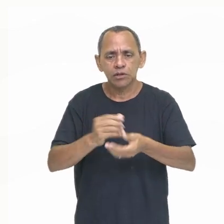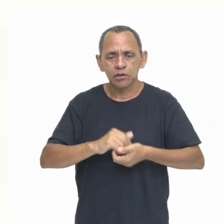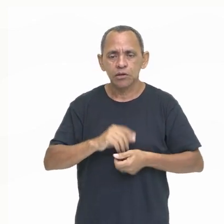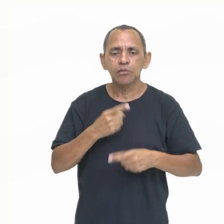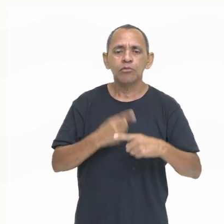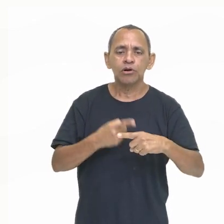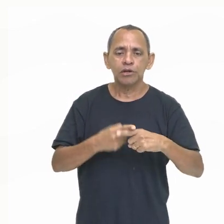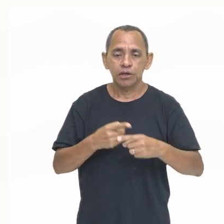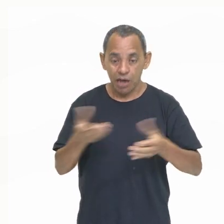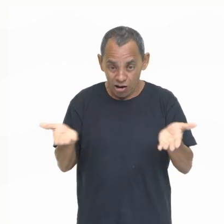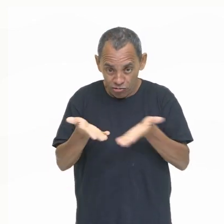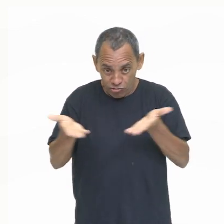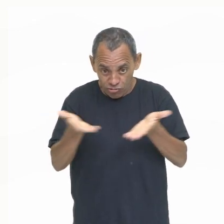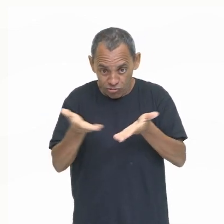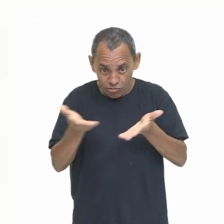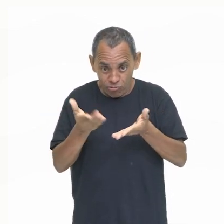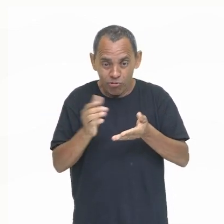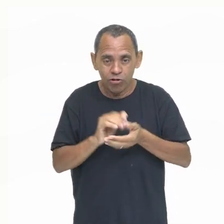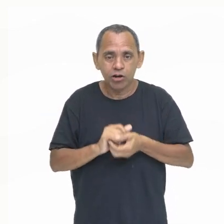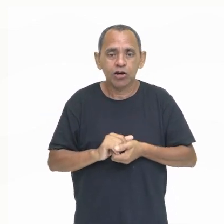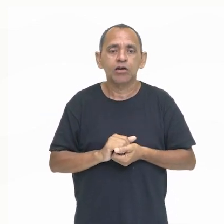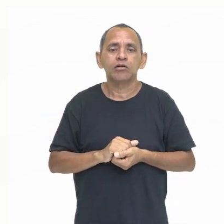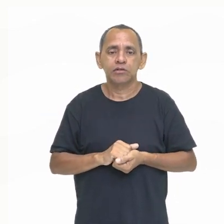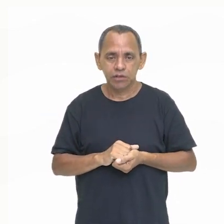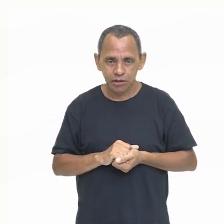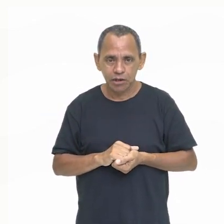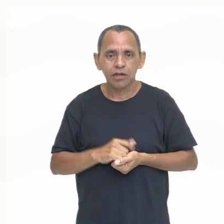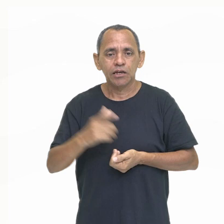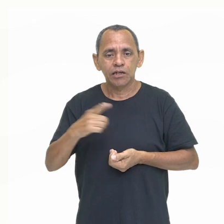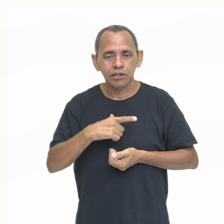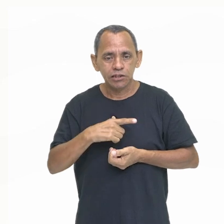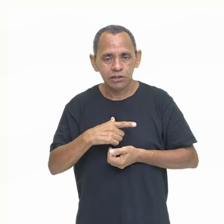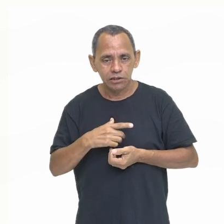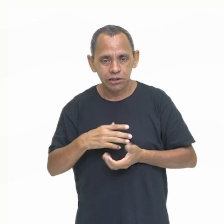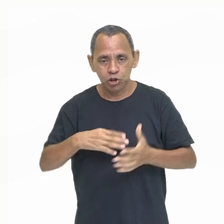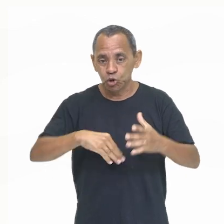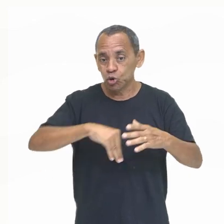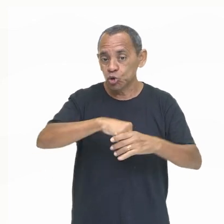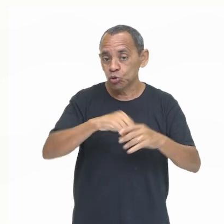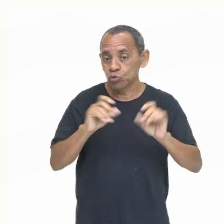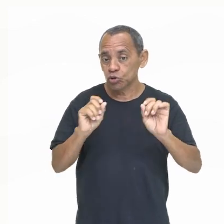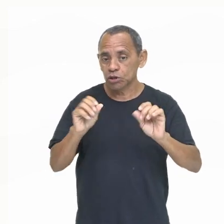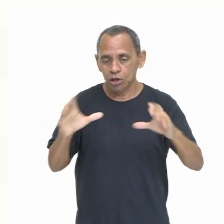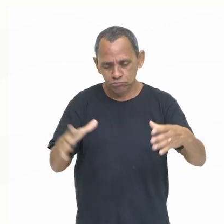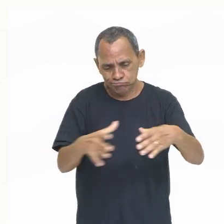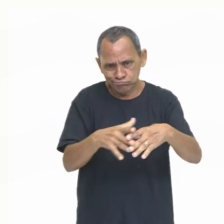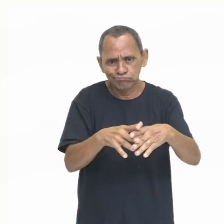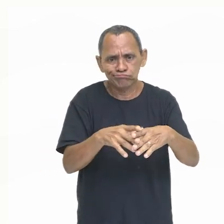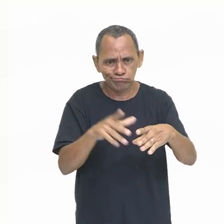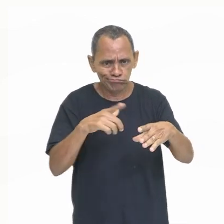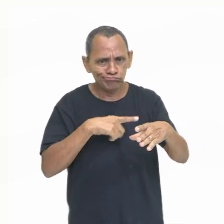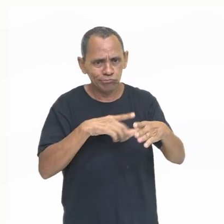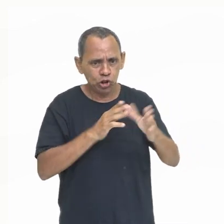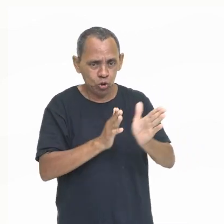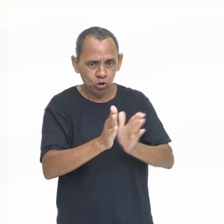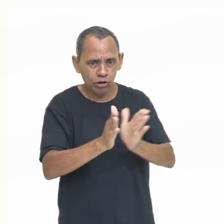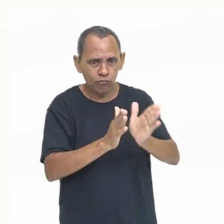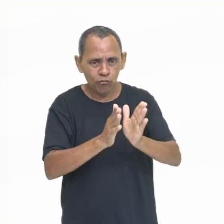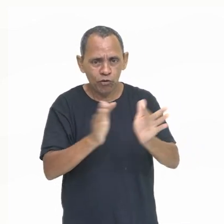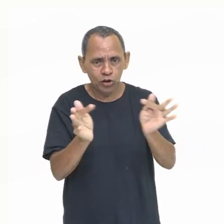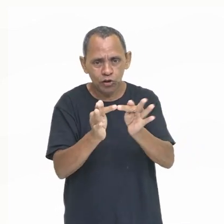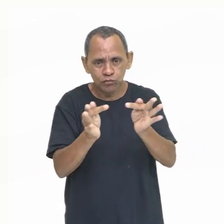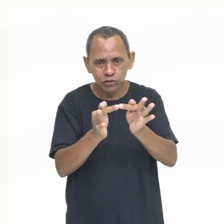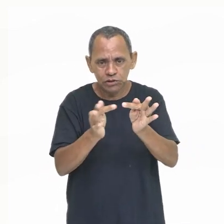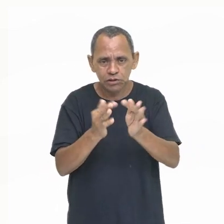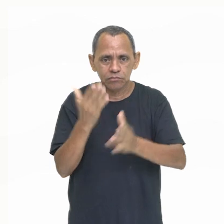agora a extremidade faz parte do intervalo da nossa função. Certo? E aí, pessoal, olha só. Temos